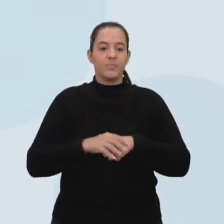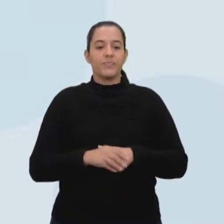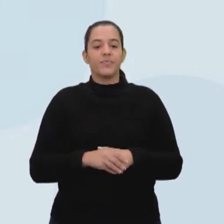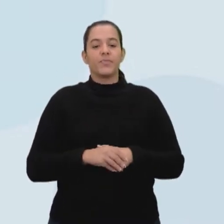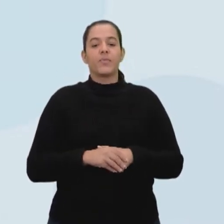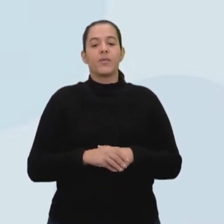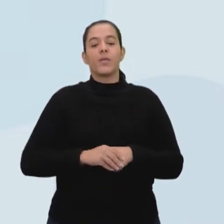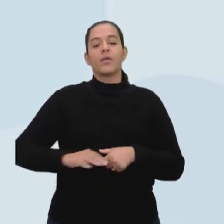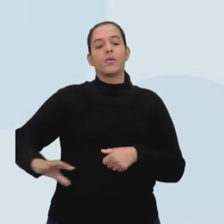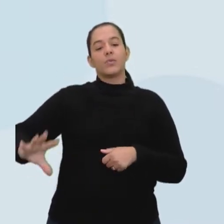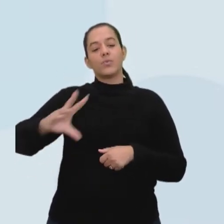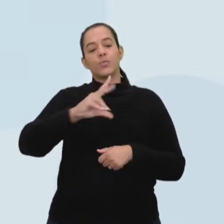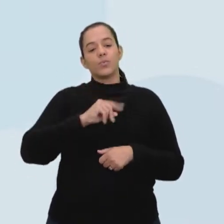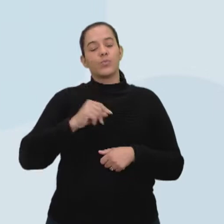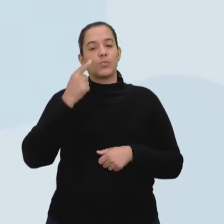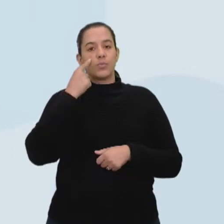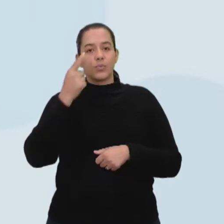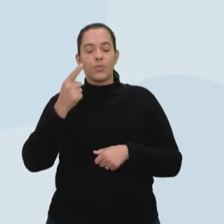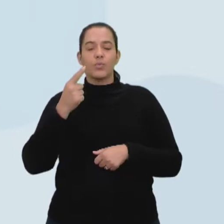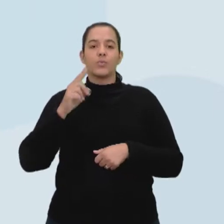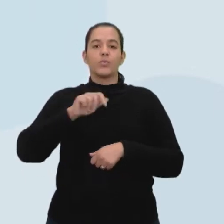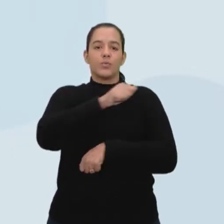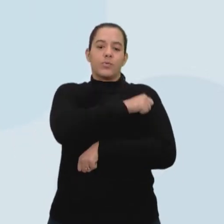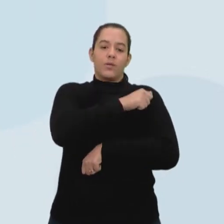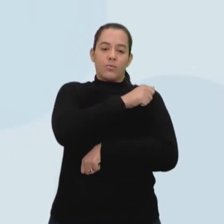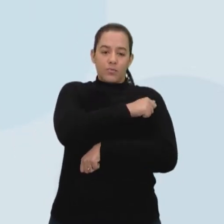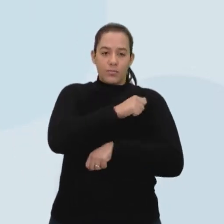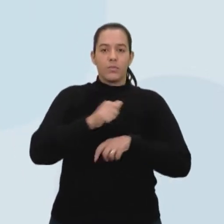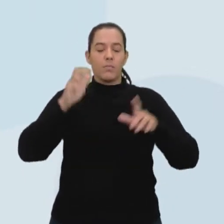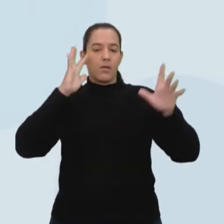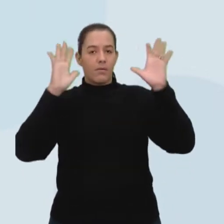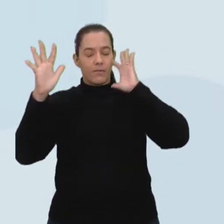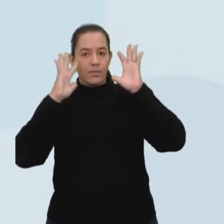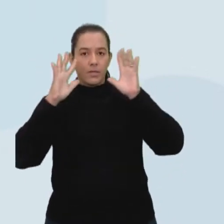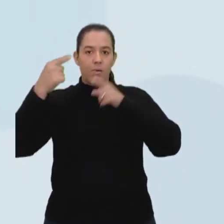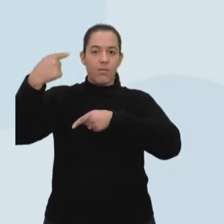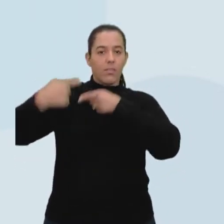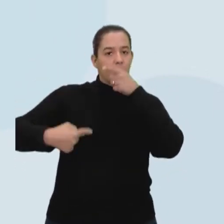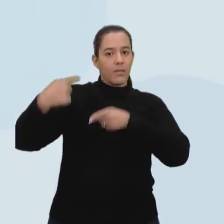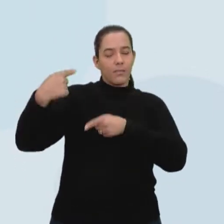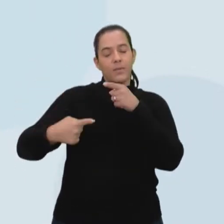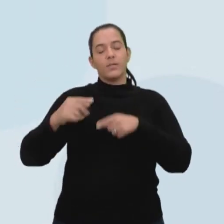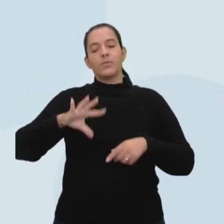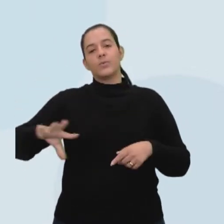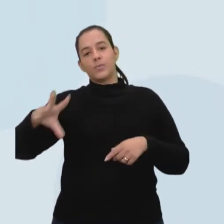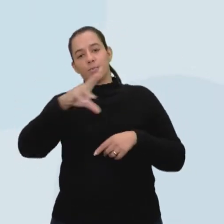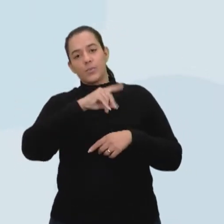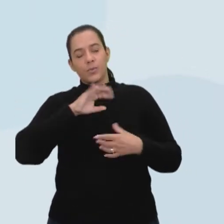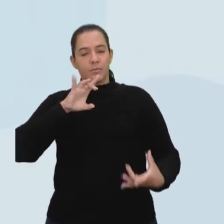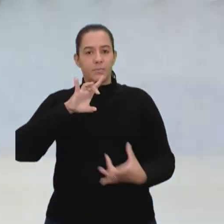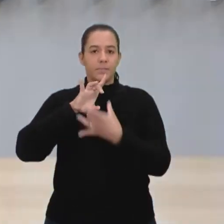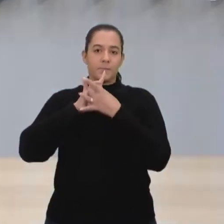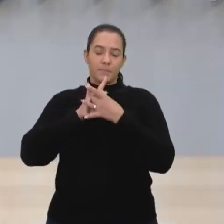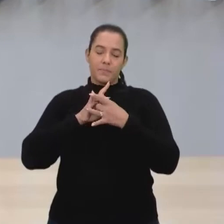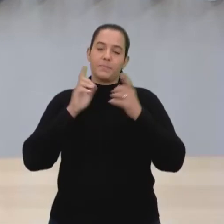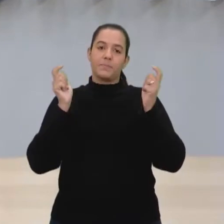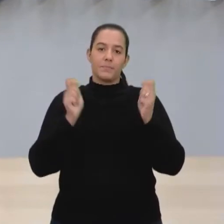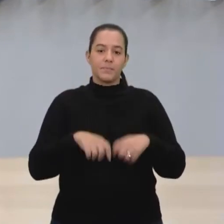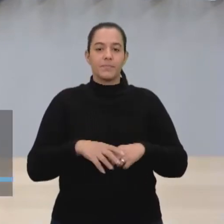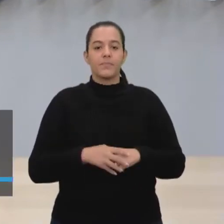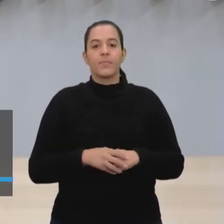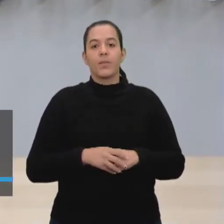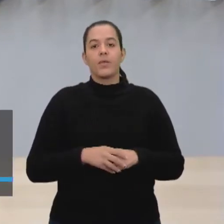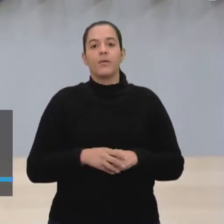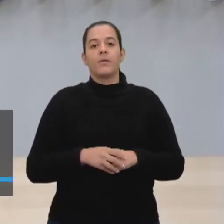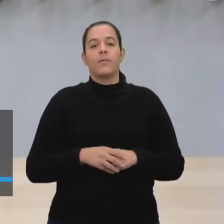entorno dos estudantes, reflexão e debate e suportes de veiculação. Então, tudo isso aí. Como o